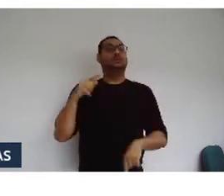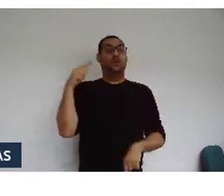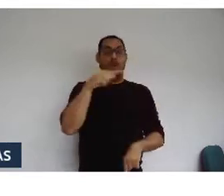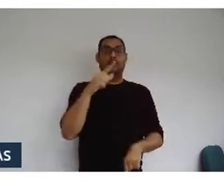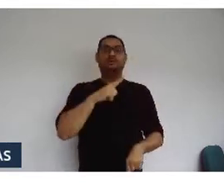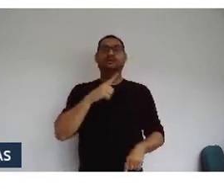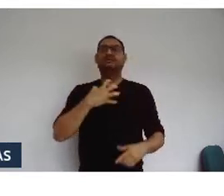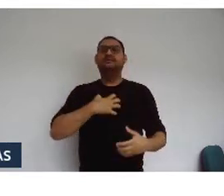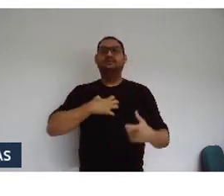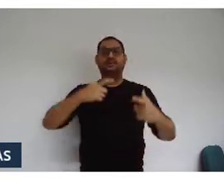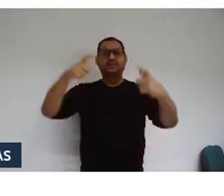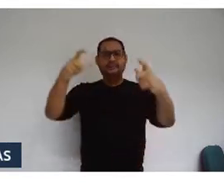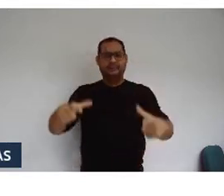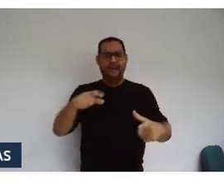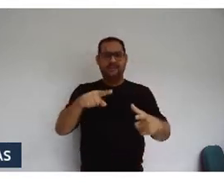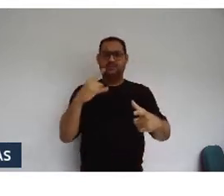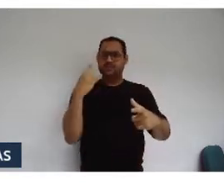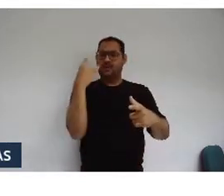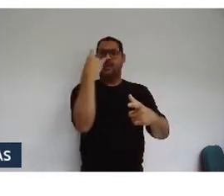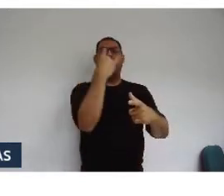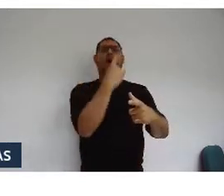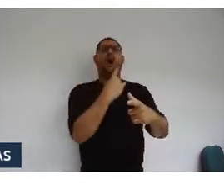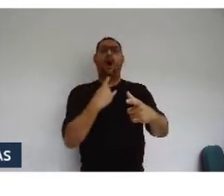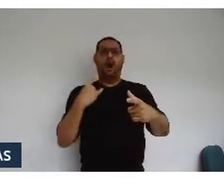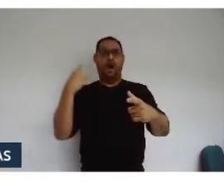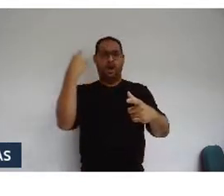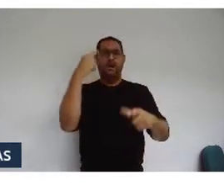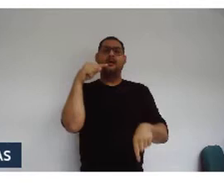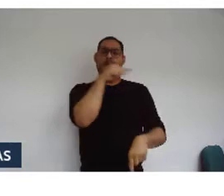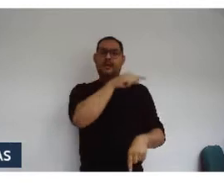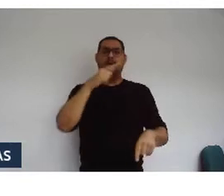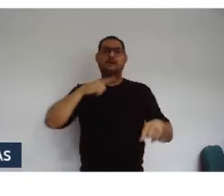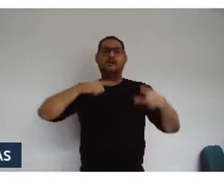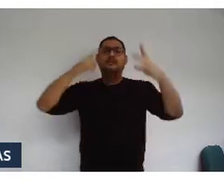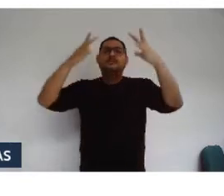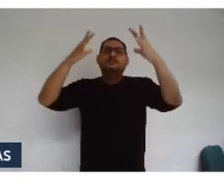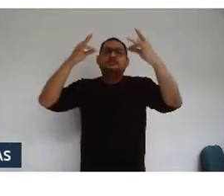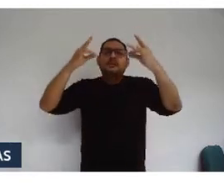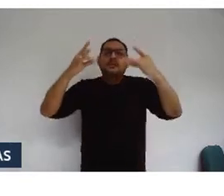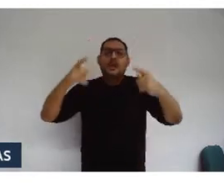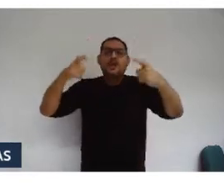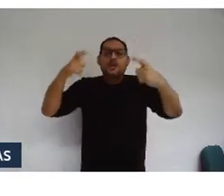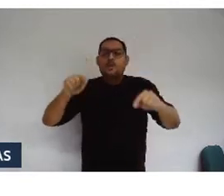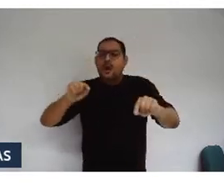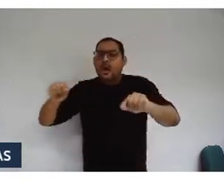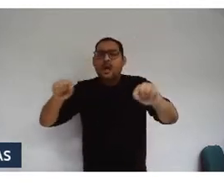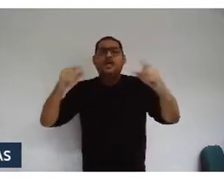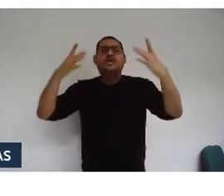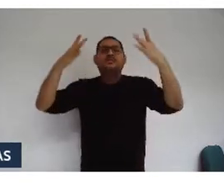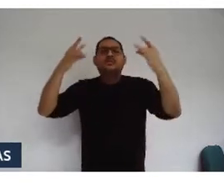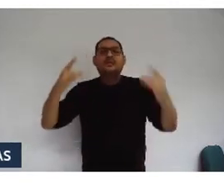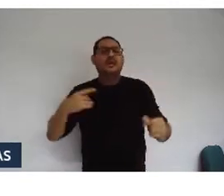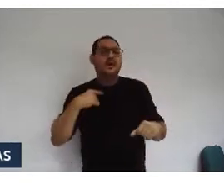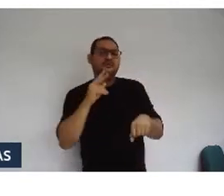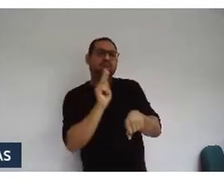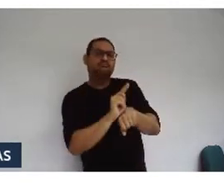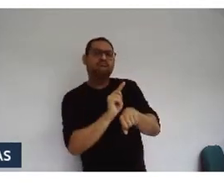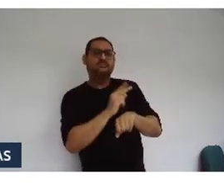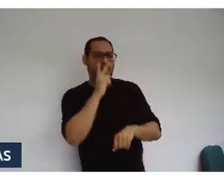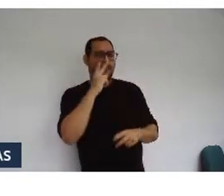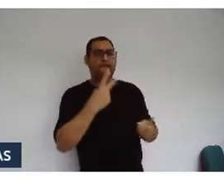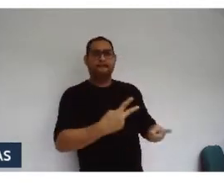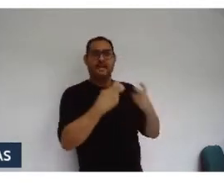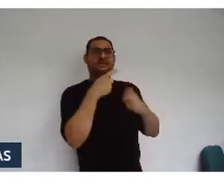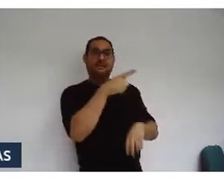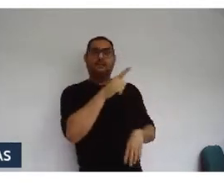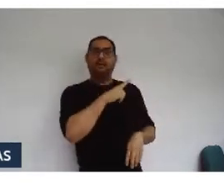pelo espaço, né? Ao descrever o lugar em detalhes, ele projeta escalas que, além de emprestar modalidade